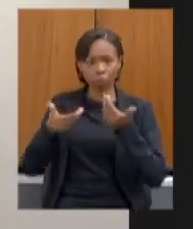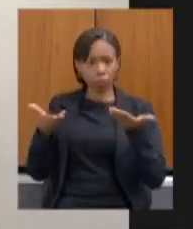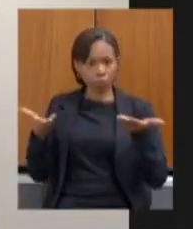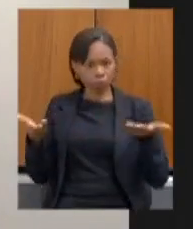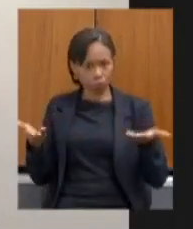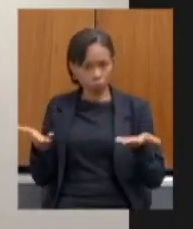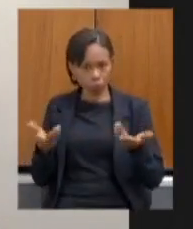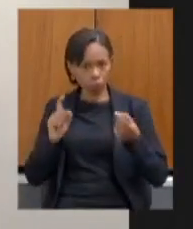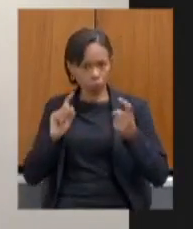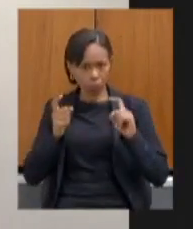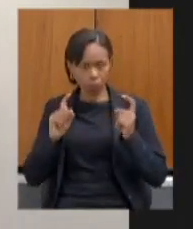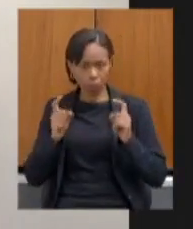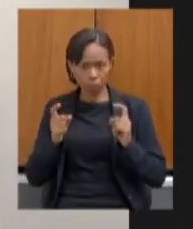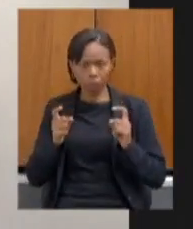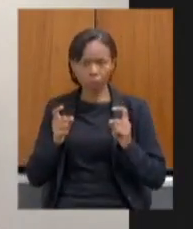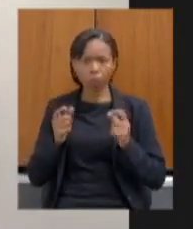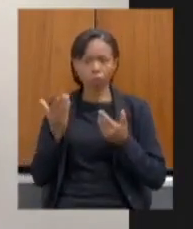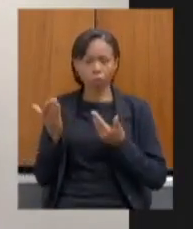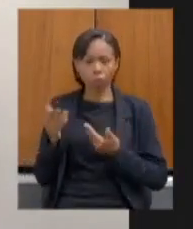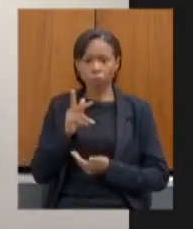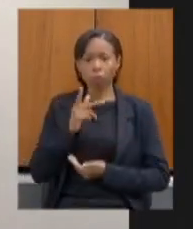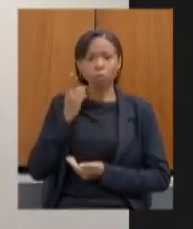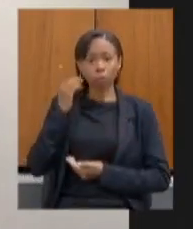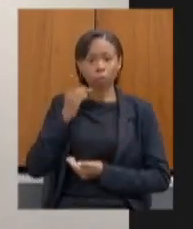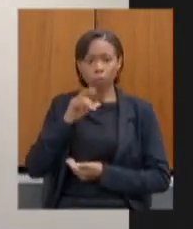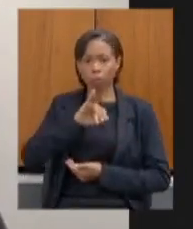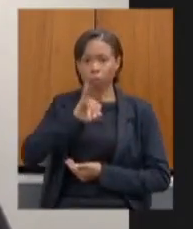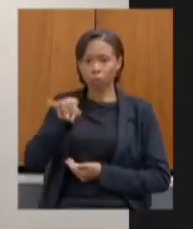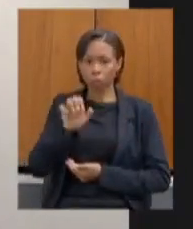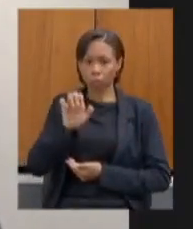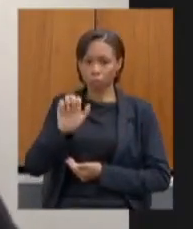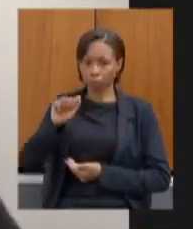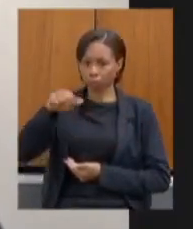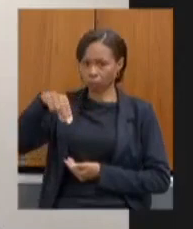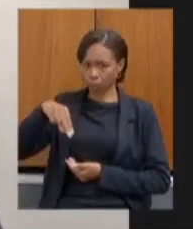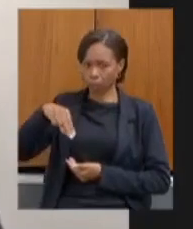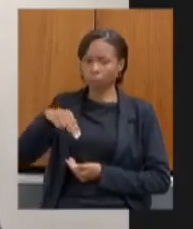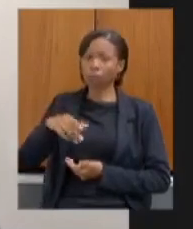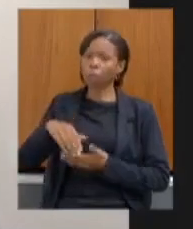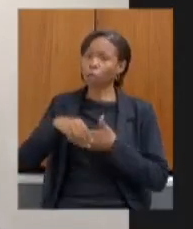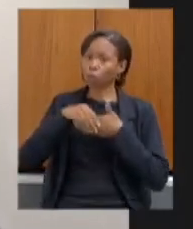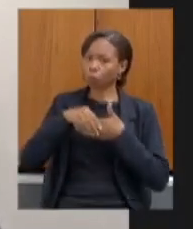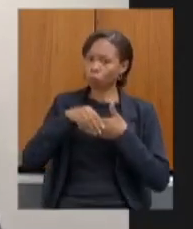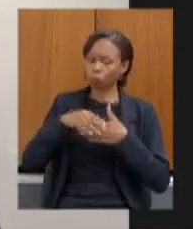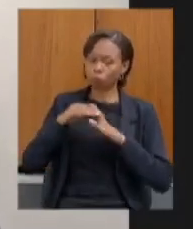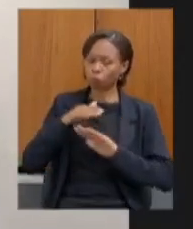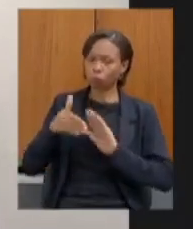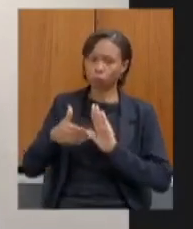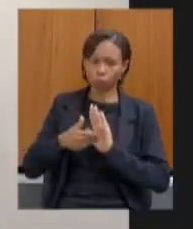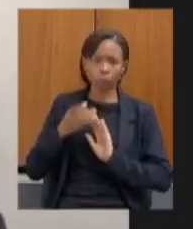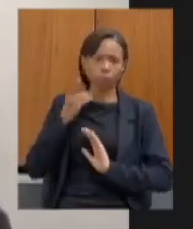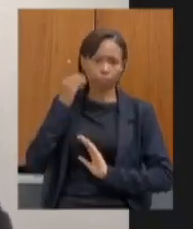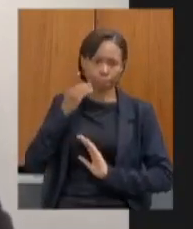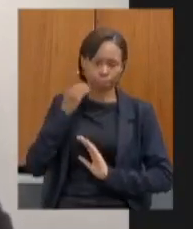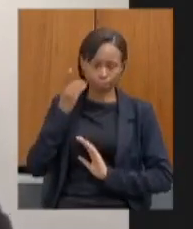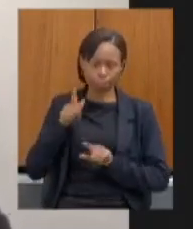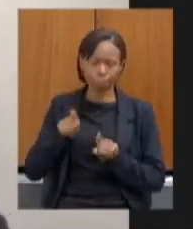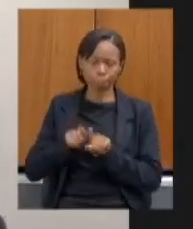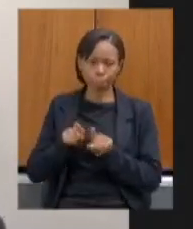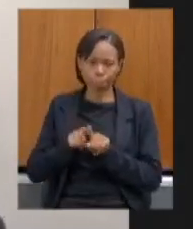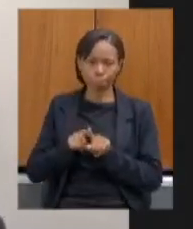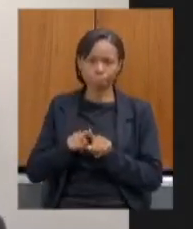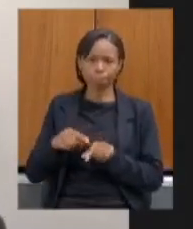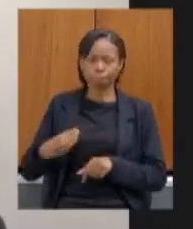do deputado doutor Jean Freire, estendo os cumprimentos aos demais deputados e deputadas que estão